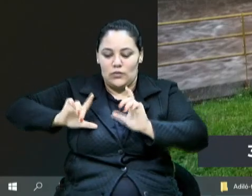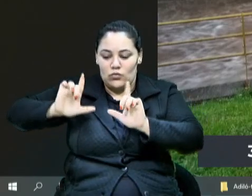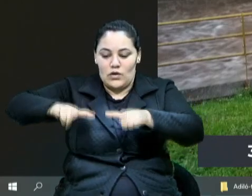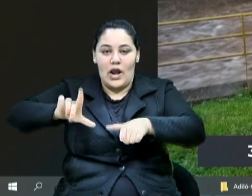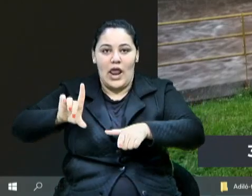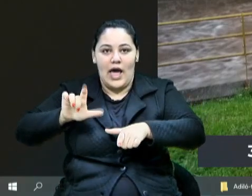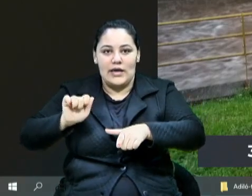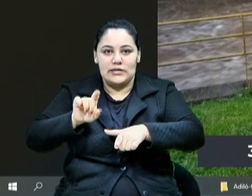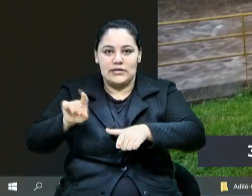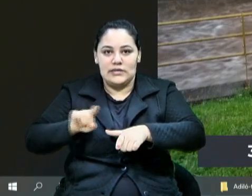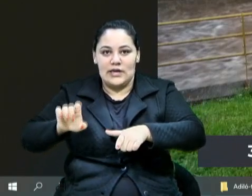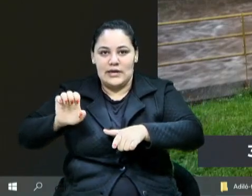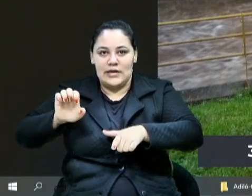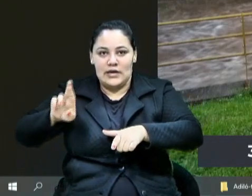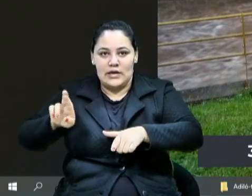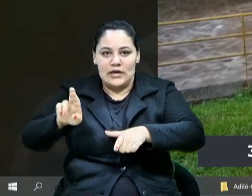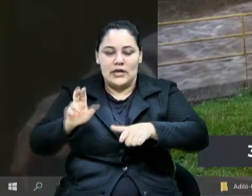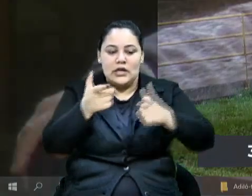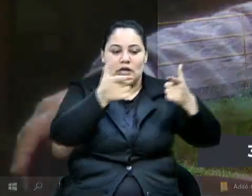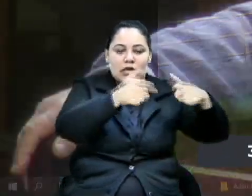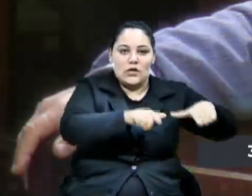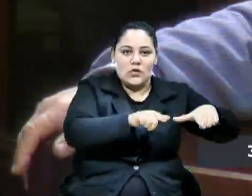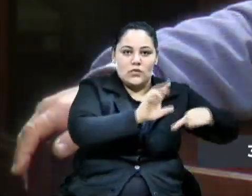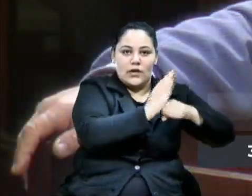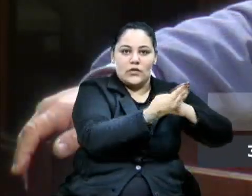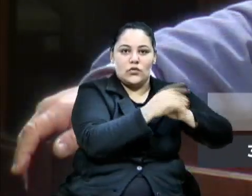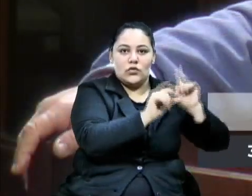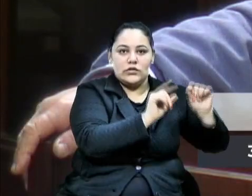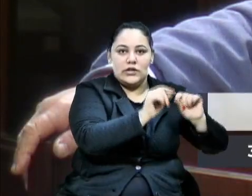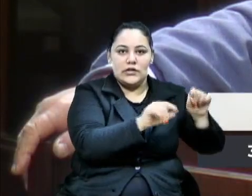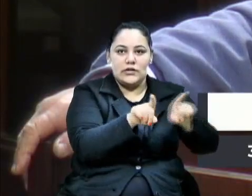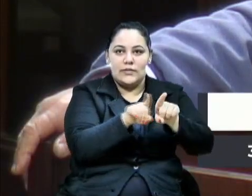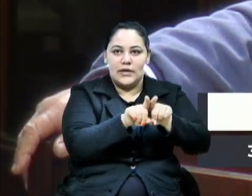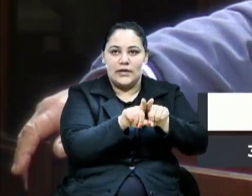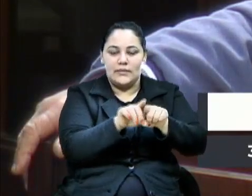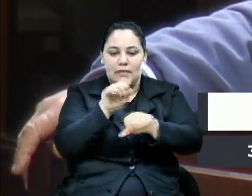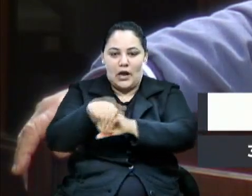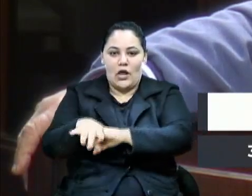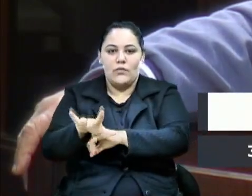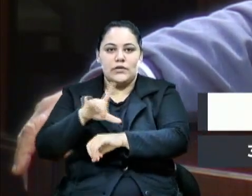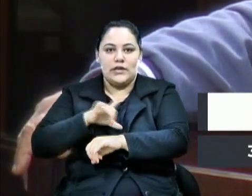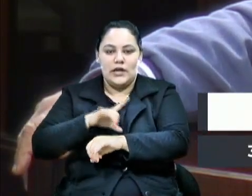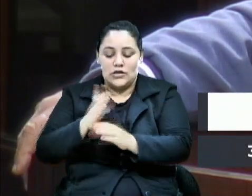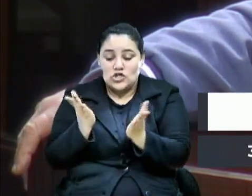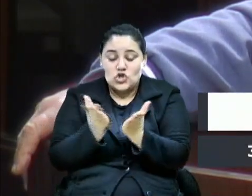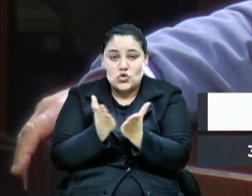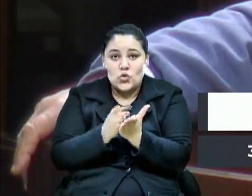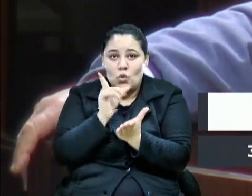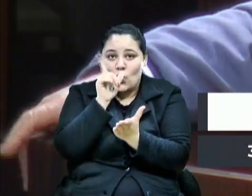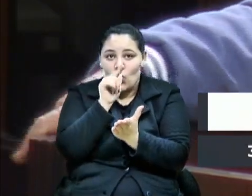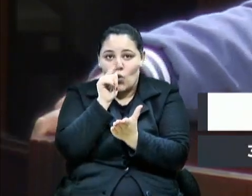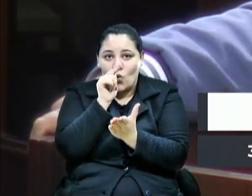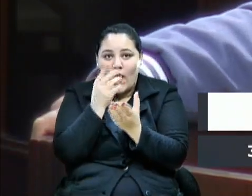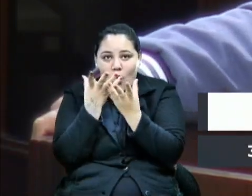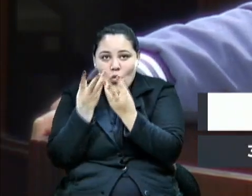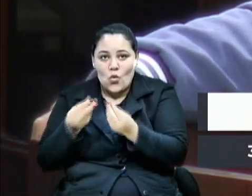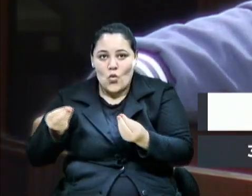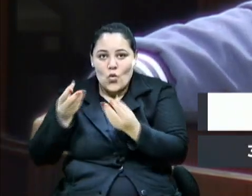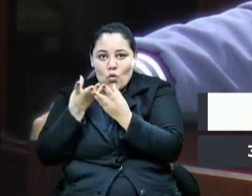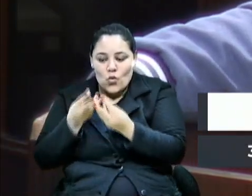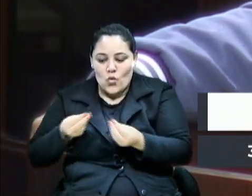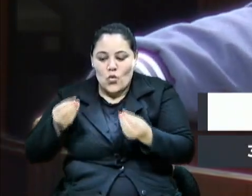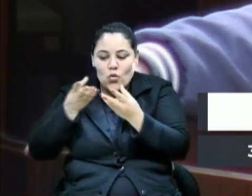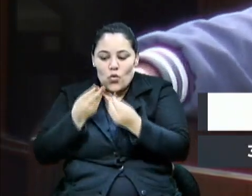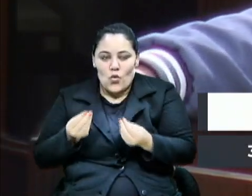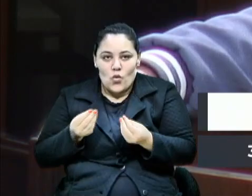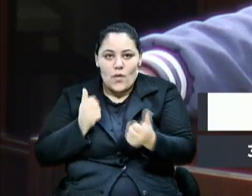bairro Cruzeiro e 2 para ali, para Galópolis. Também estudos de drenagem lá daquela sua situação próxima às garagens da Visate,